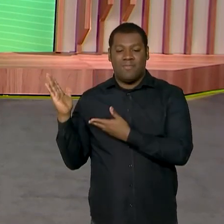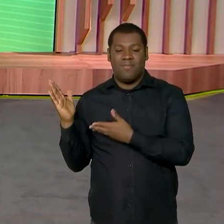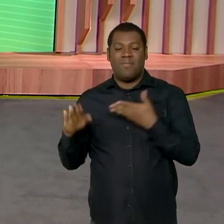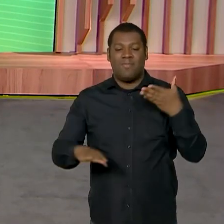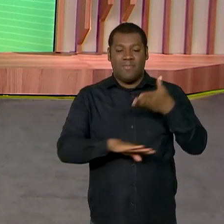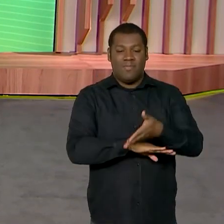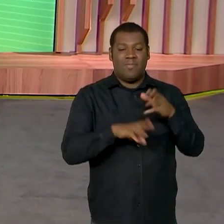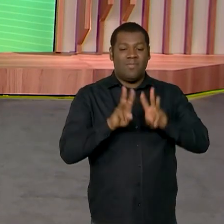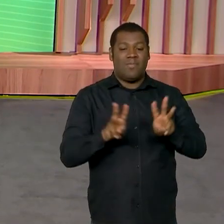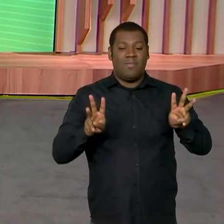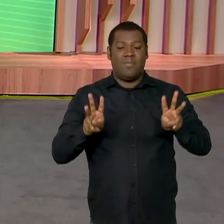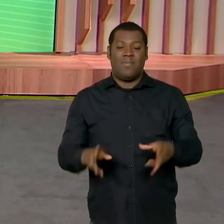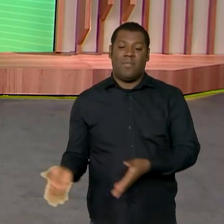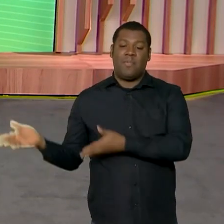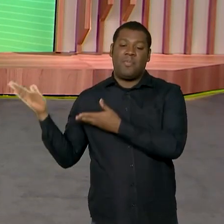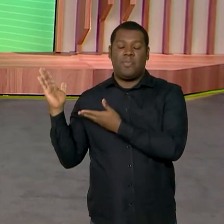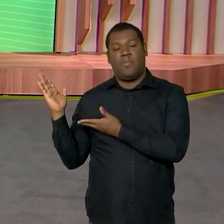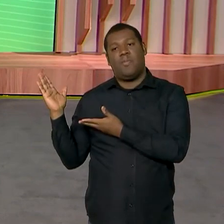acessar